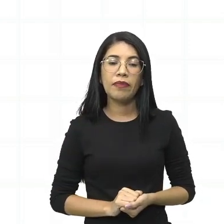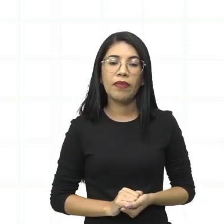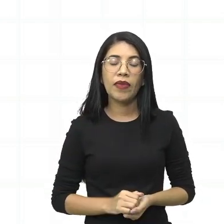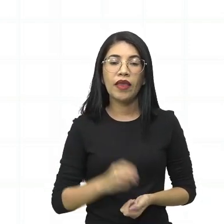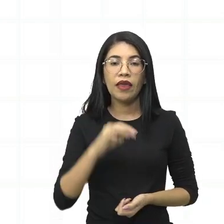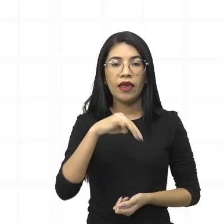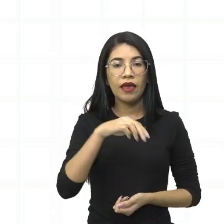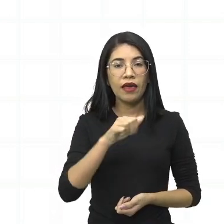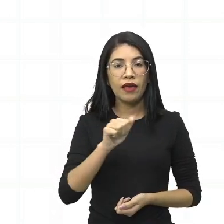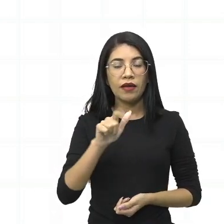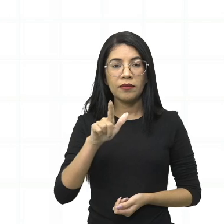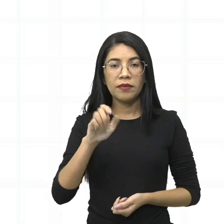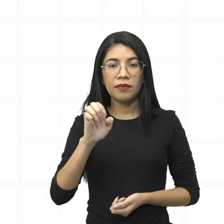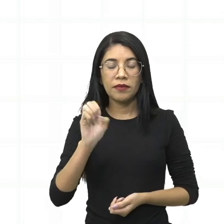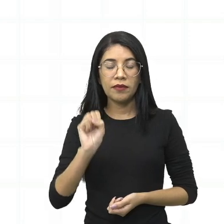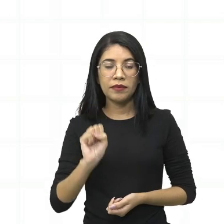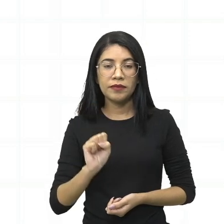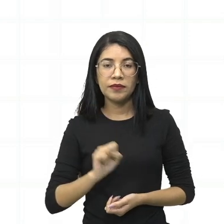Males.